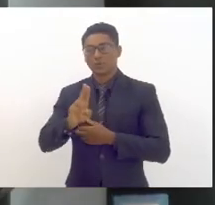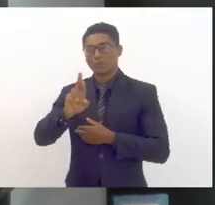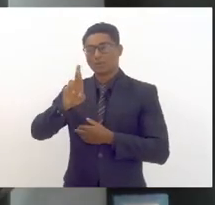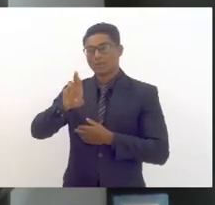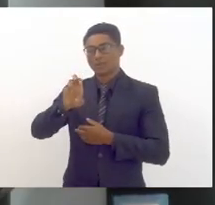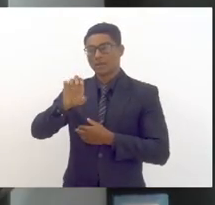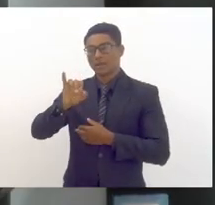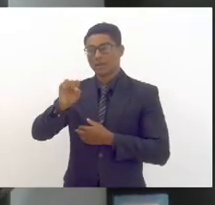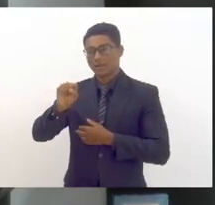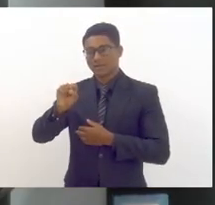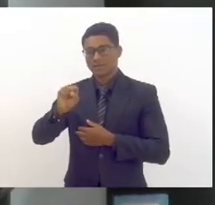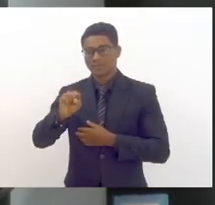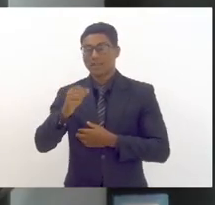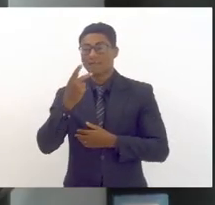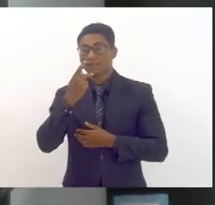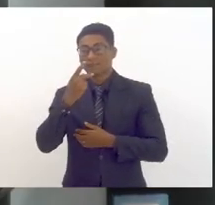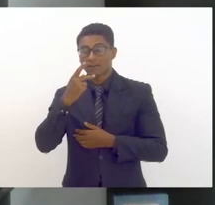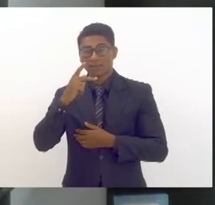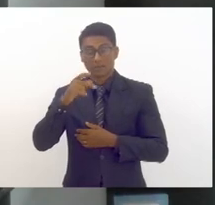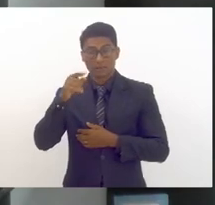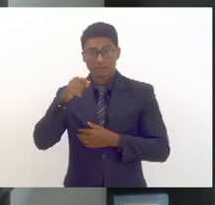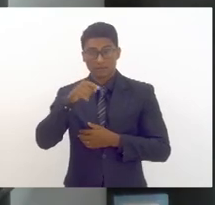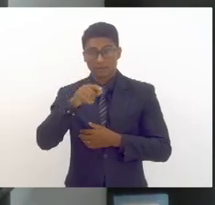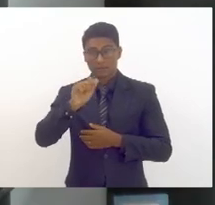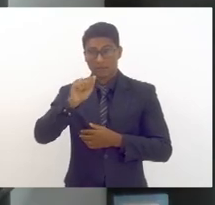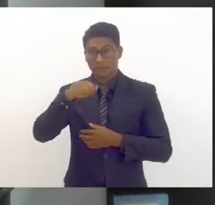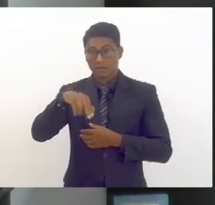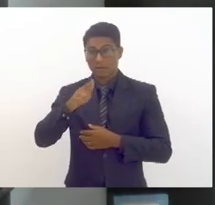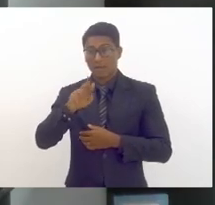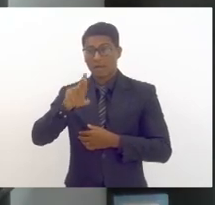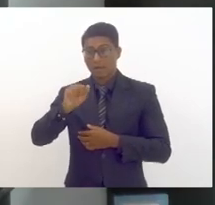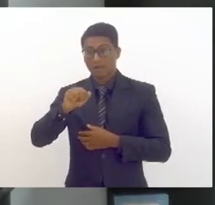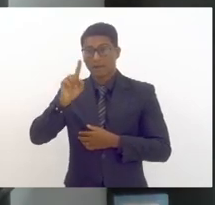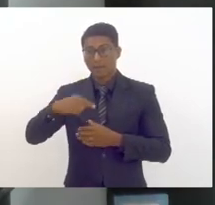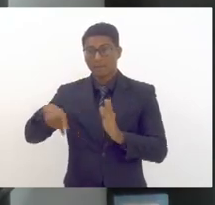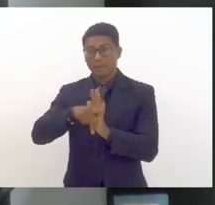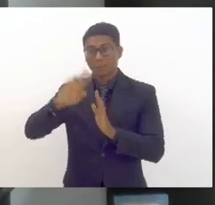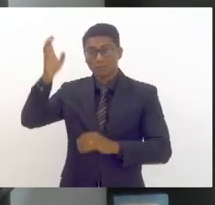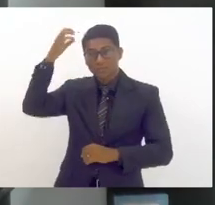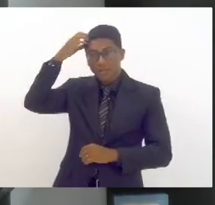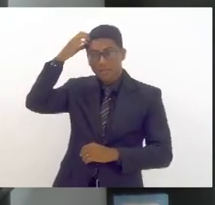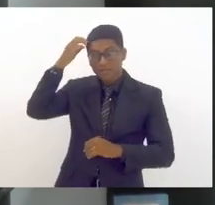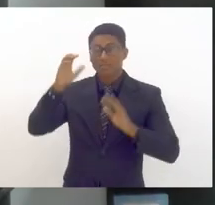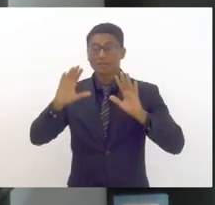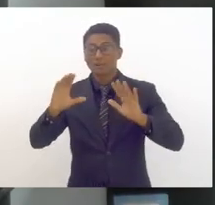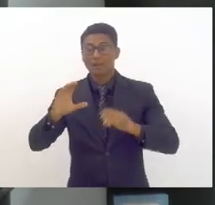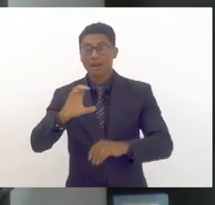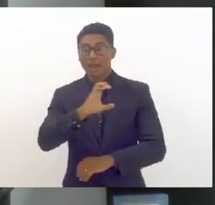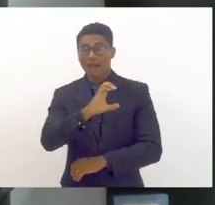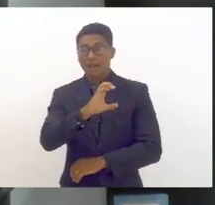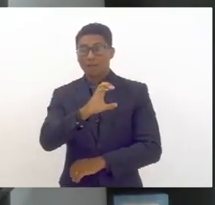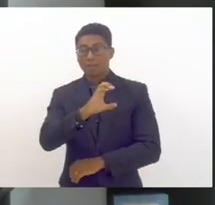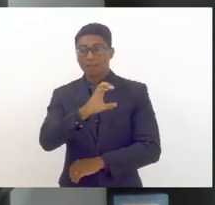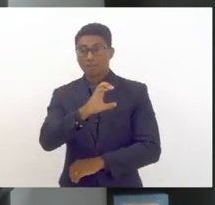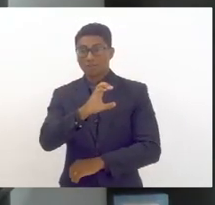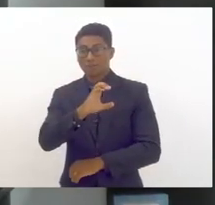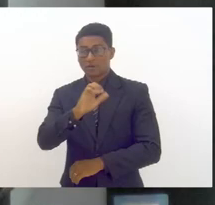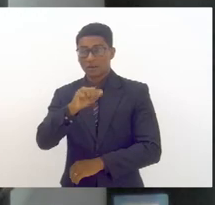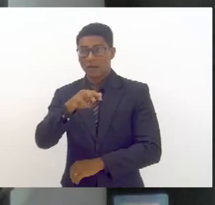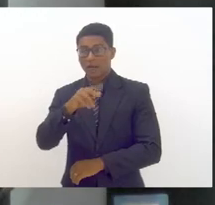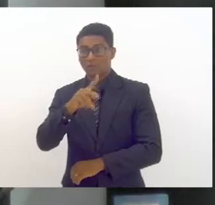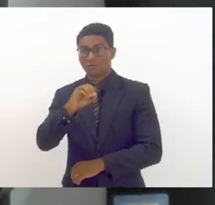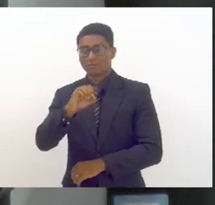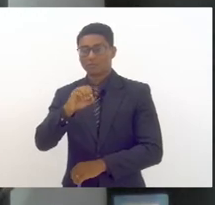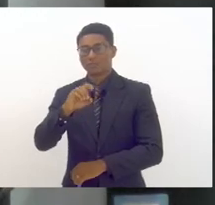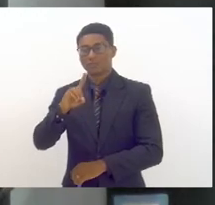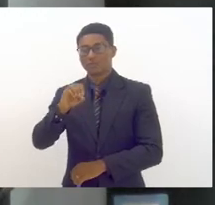que Angra é dos Reis e que Campos do Jordão é que é do Jordão, Então, eu sempre brinco assim com